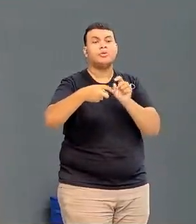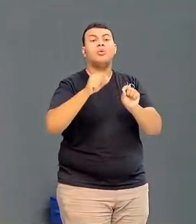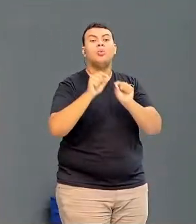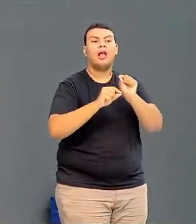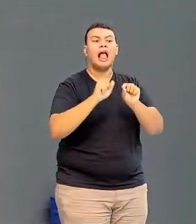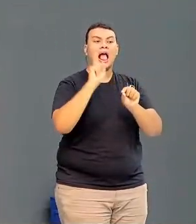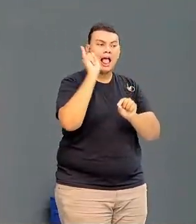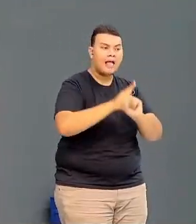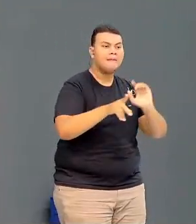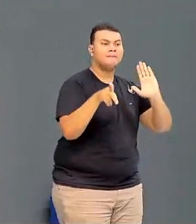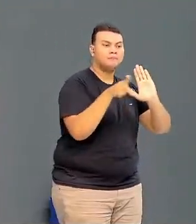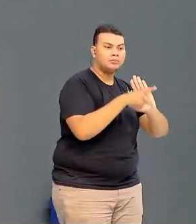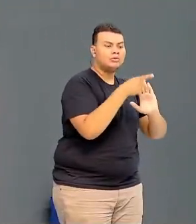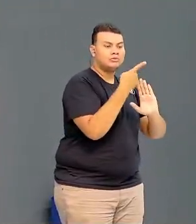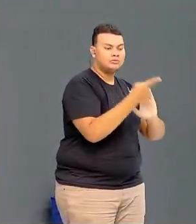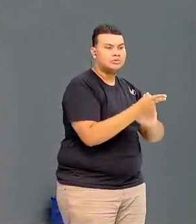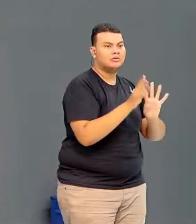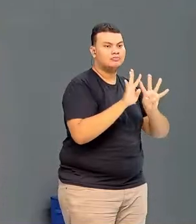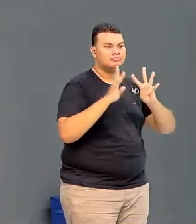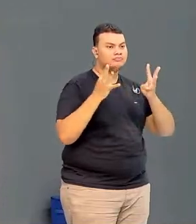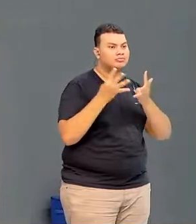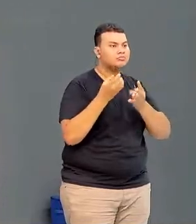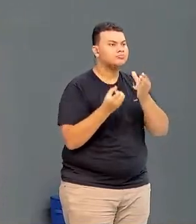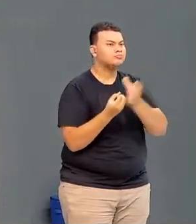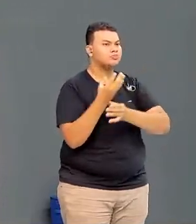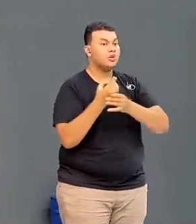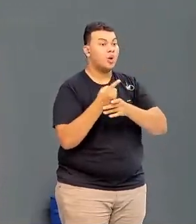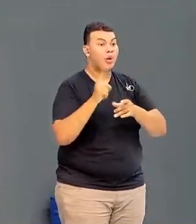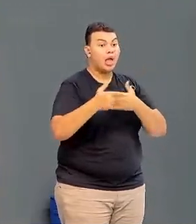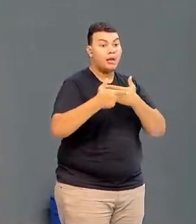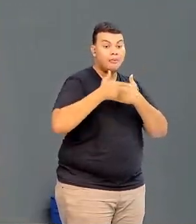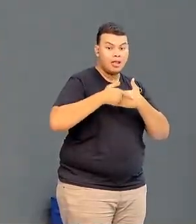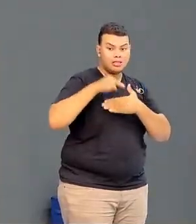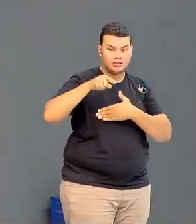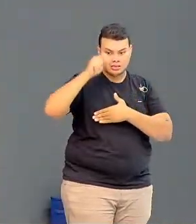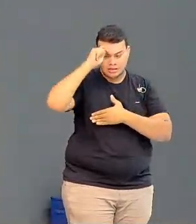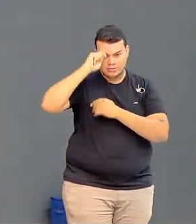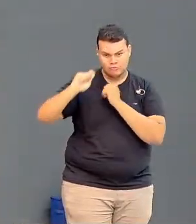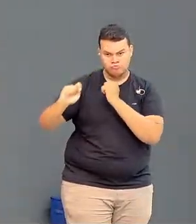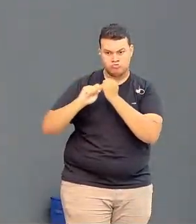é resultado de fortalezas que foram criadas, porque esse é o papel do maligno, né?